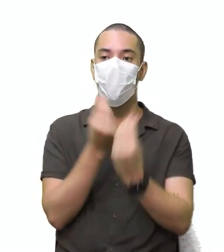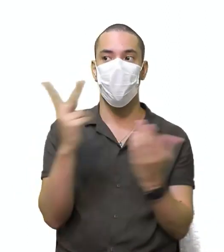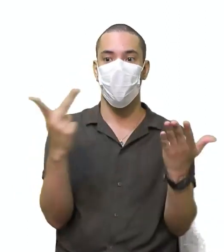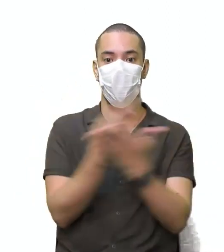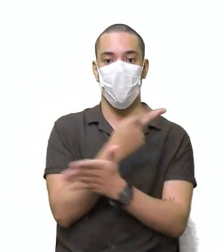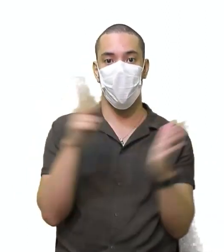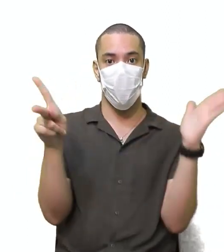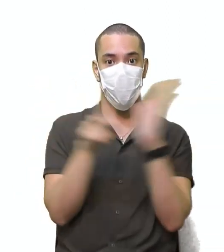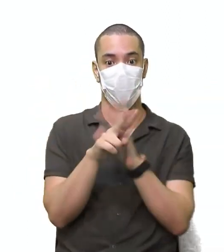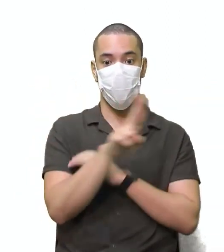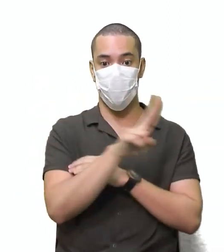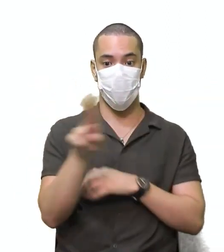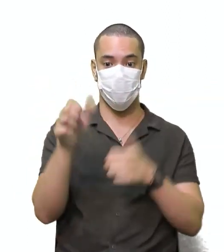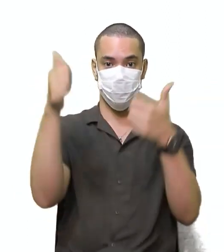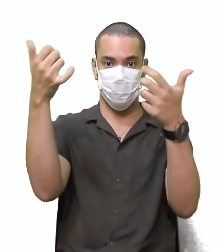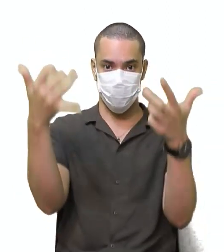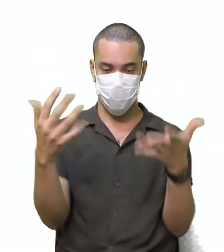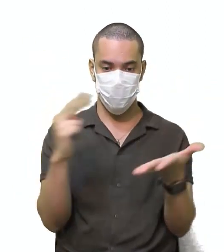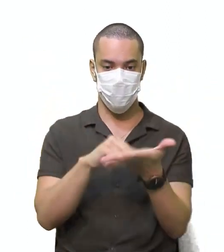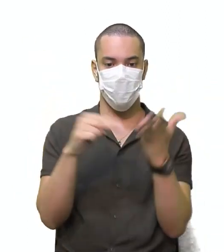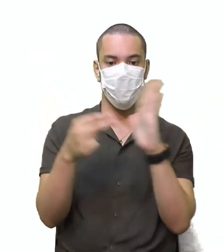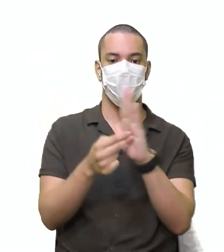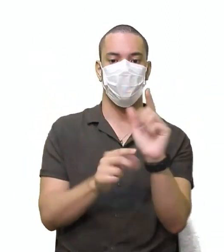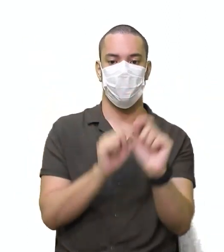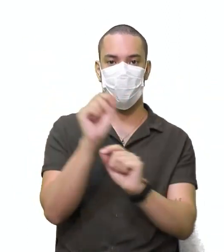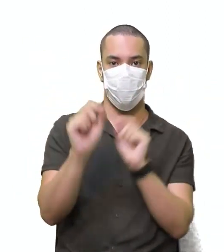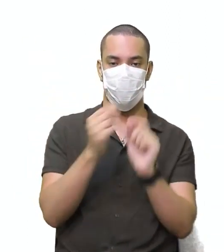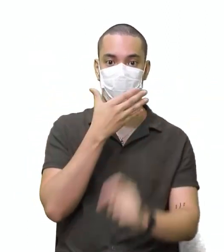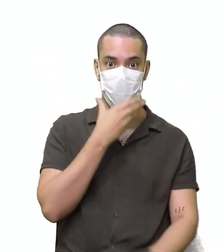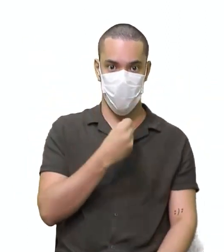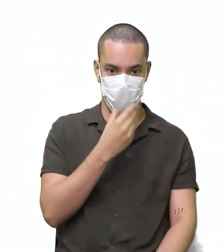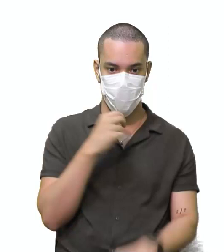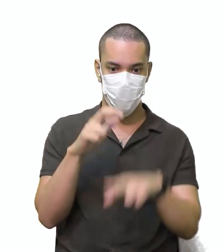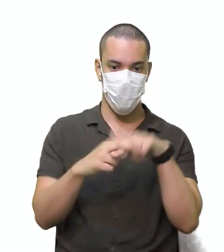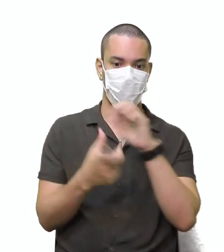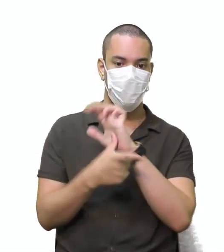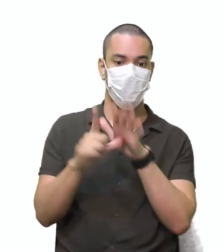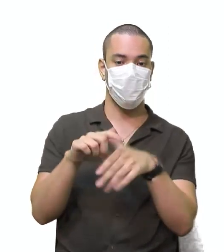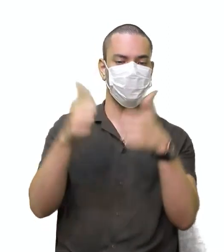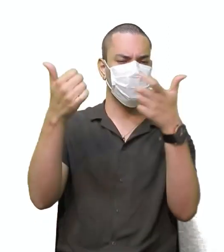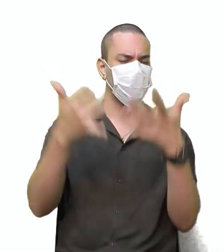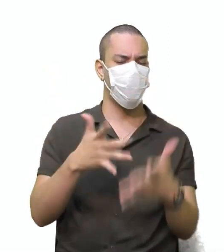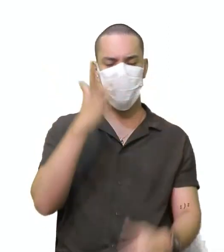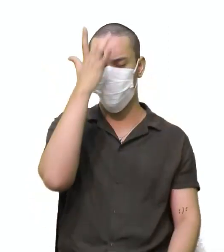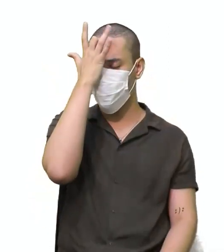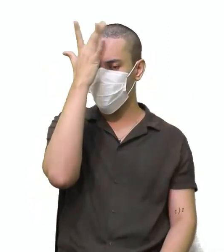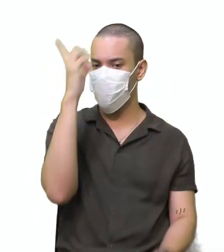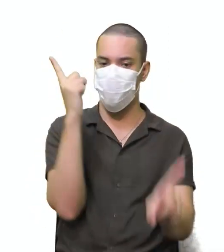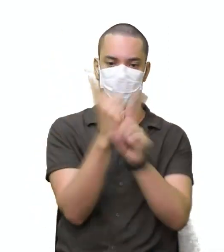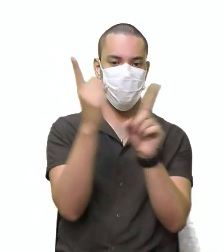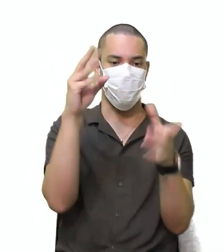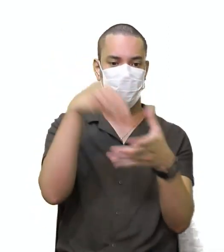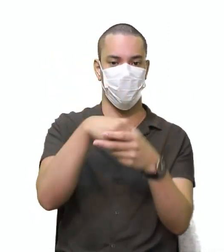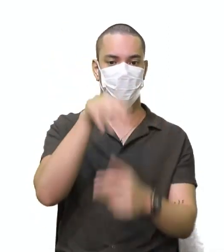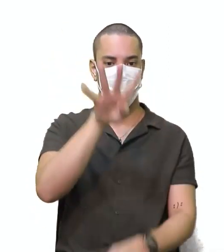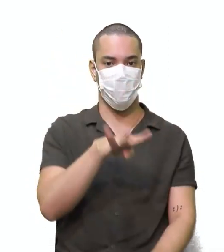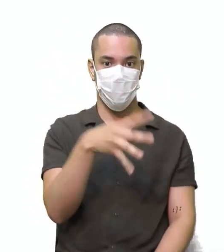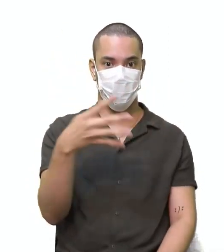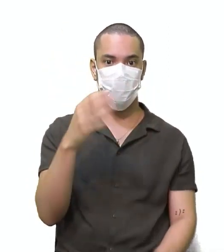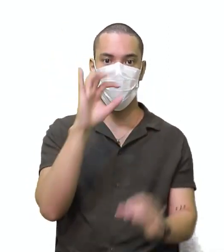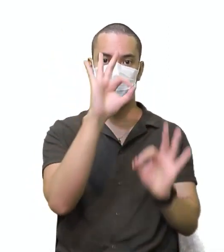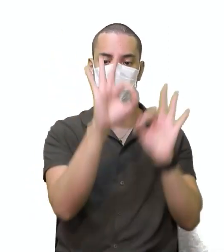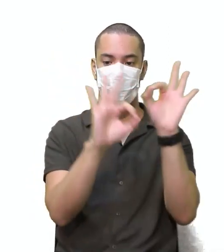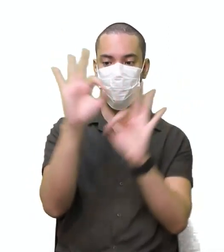está dizendo, vai aparecer somente nos homens. E como eu falei, vai ser a mais fácil para você identificar no heredograma. Agora, a